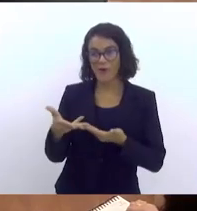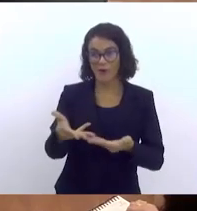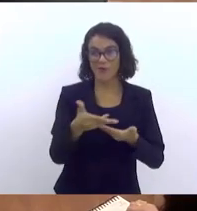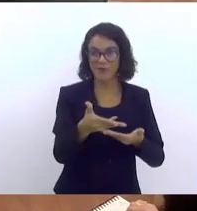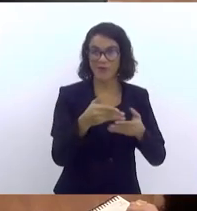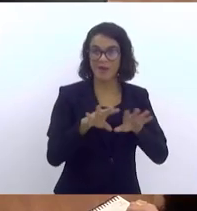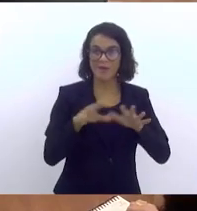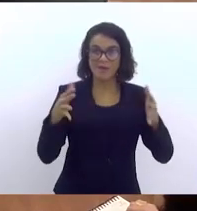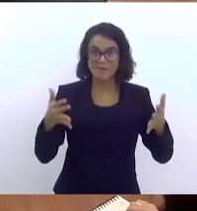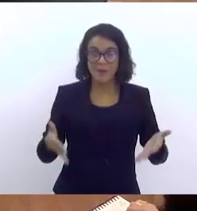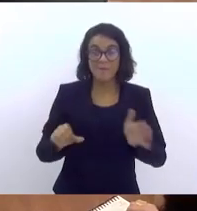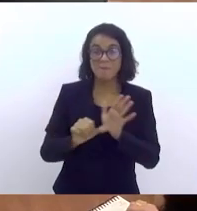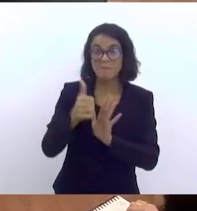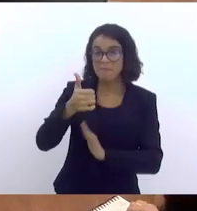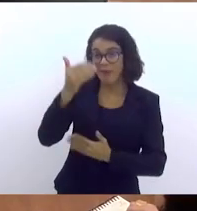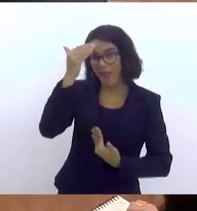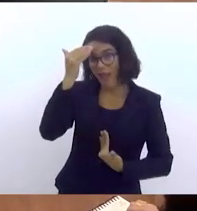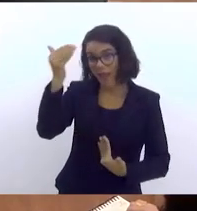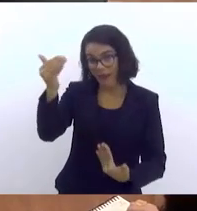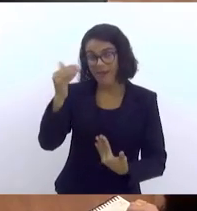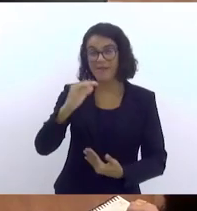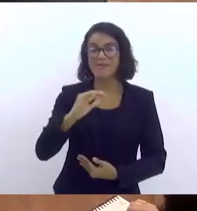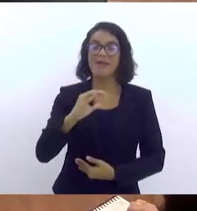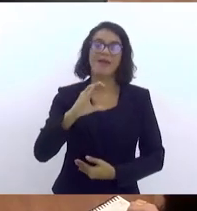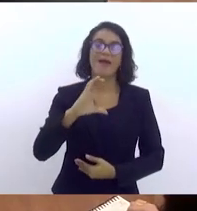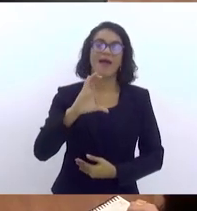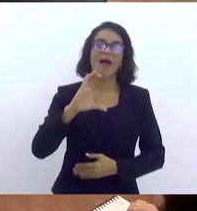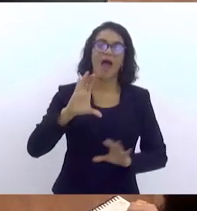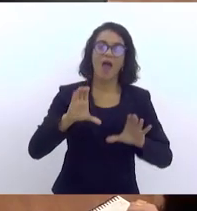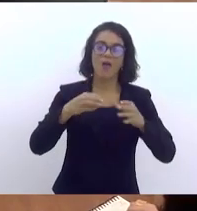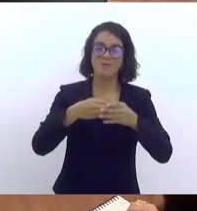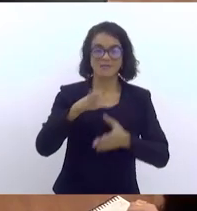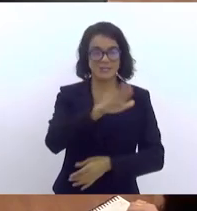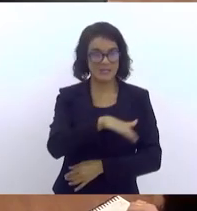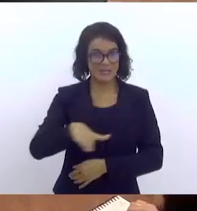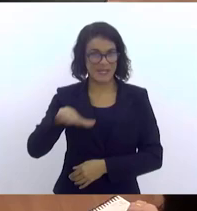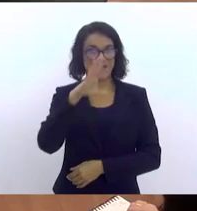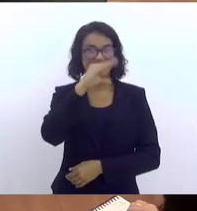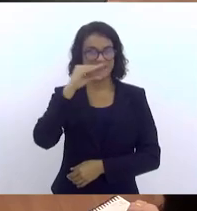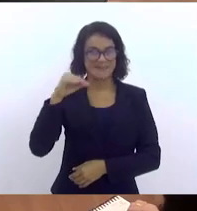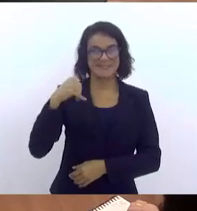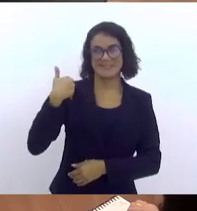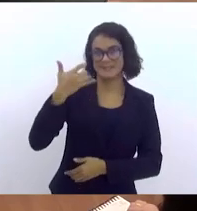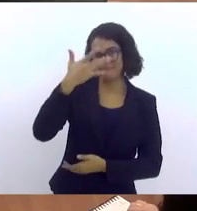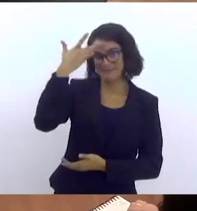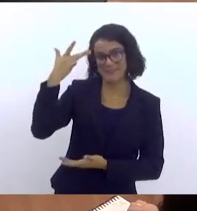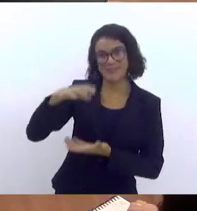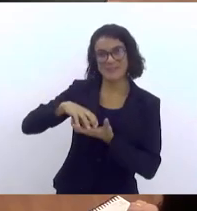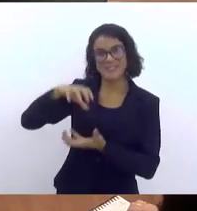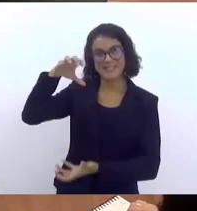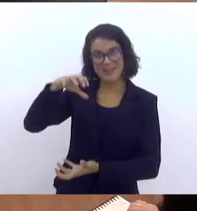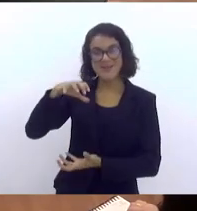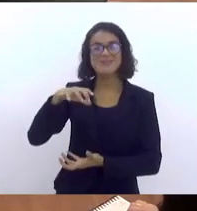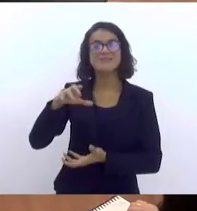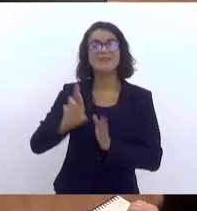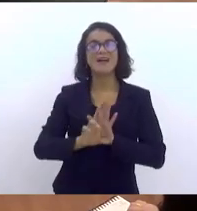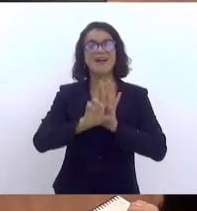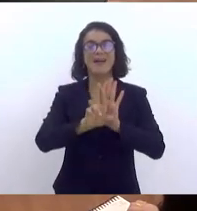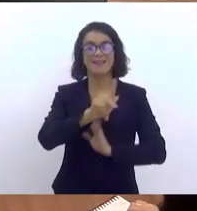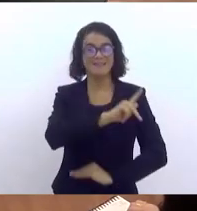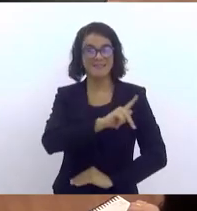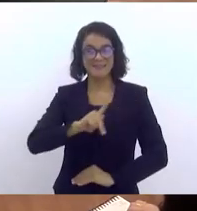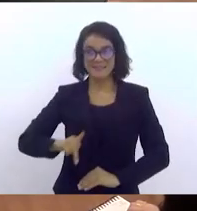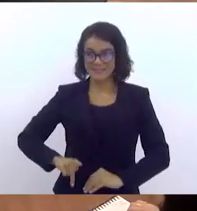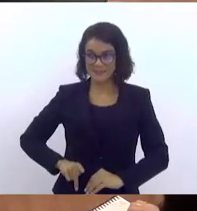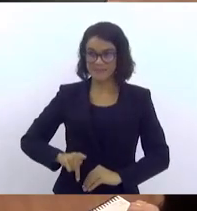essa mesa primeiro quero agradecer a comissão da criança da adolescente da pessoa idosa na figura do seu presidente